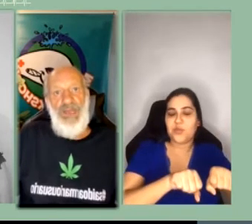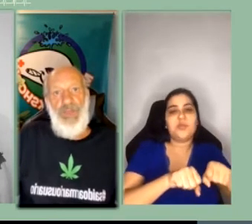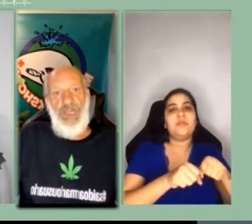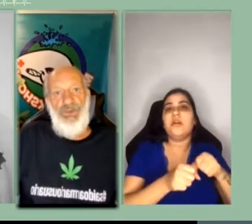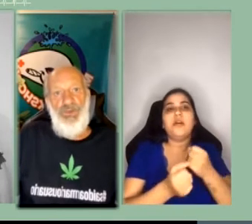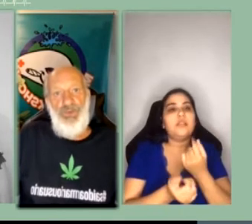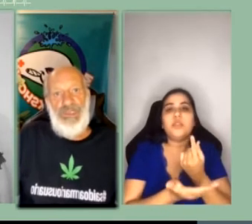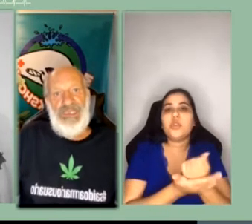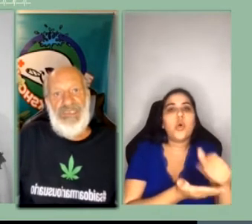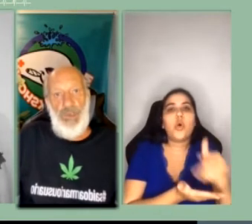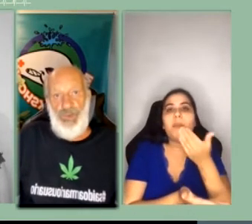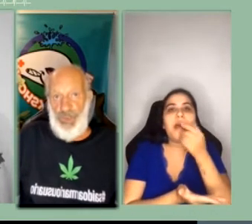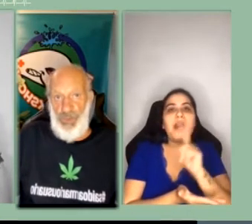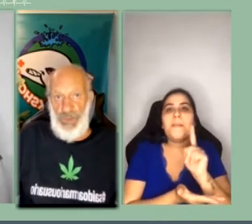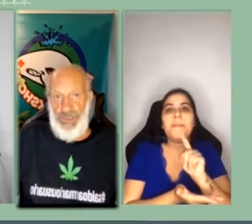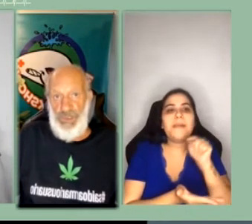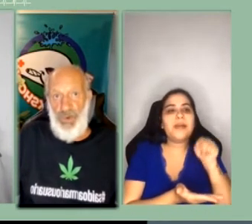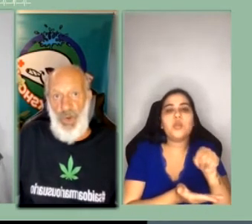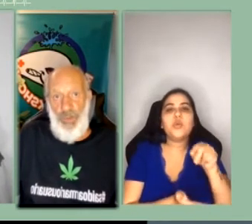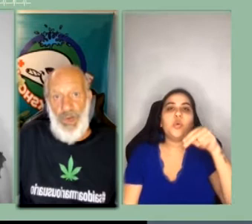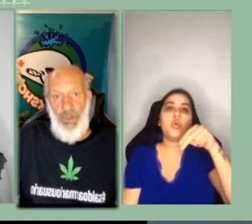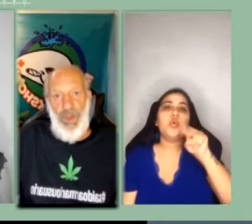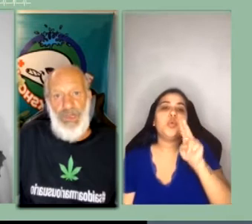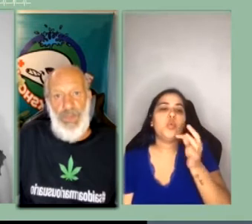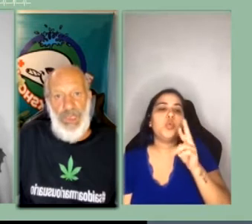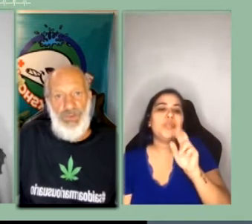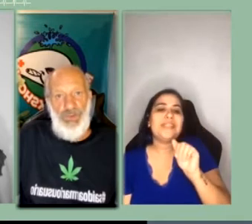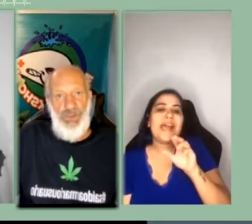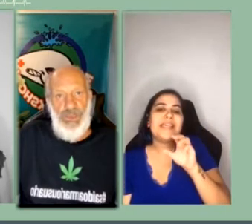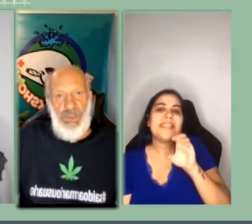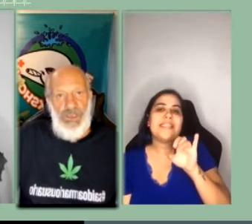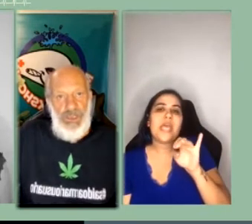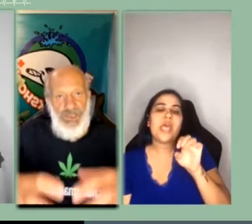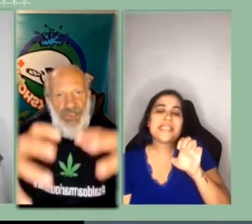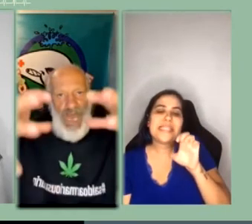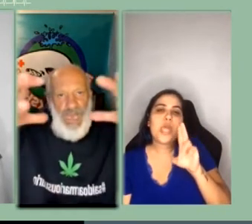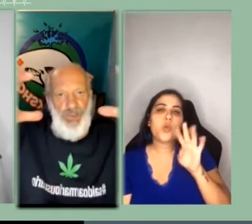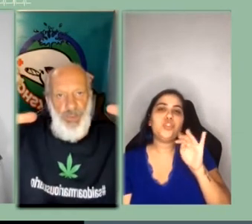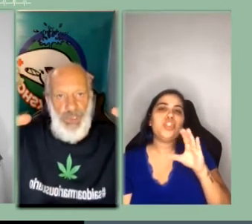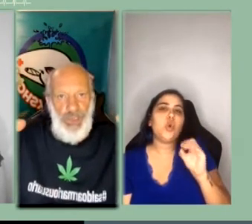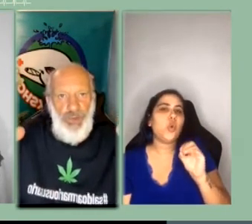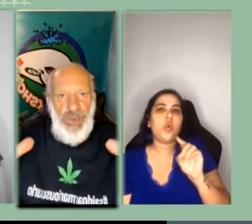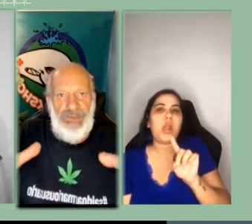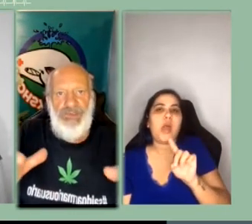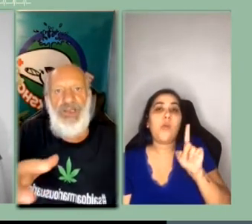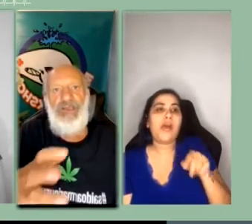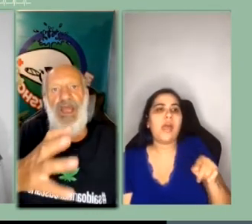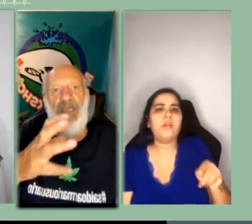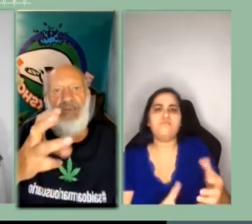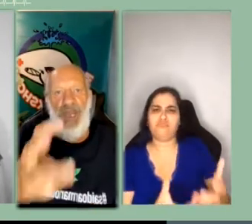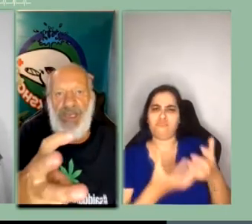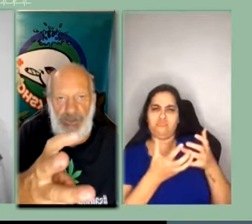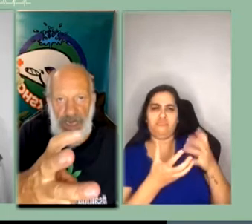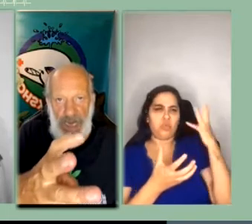um alimento nutracêutico. A gente compra um alimento inchado, bonito, mas que só tem